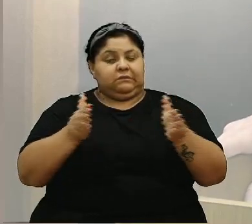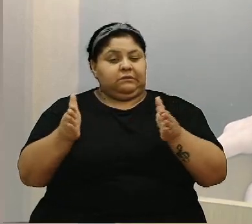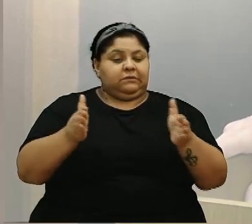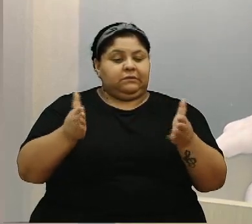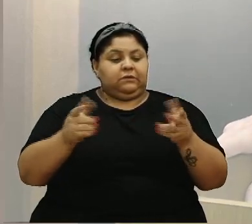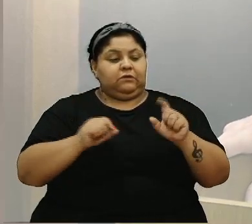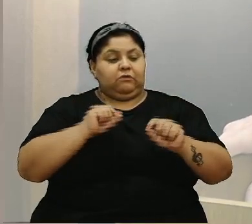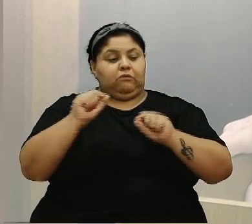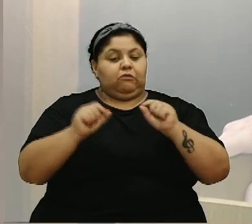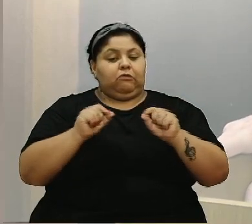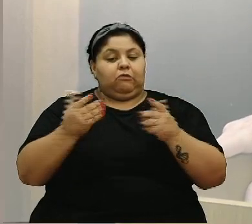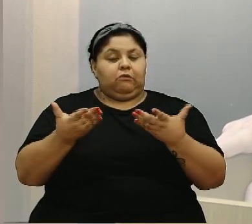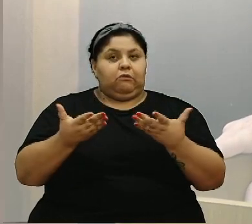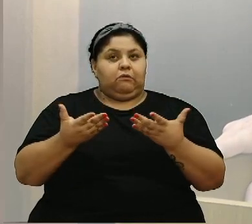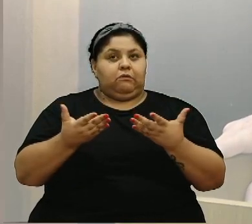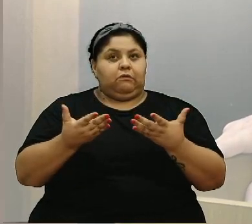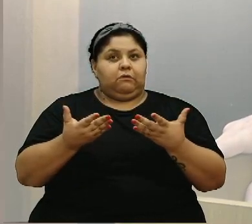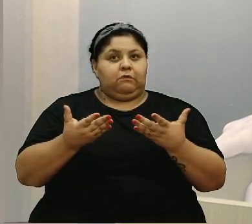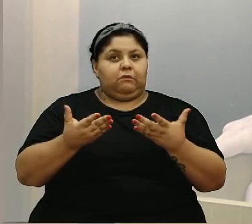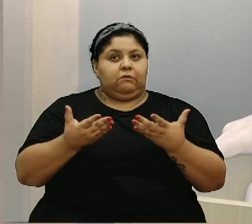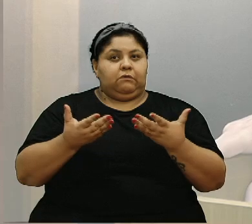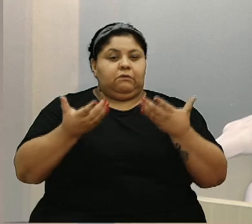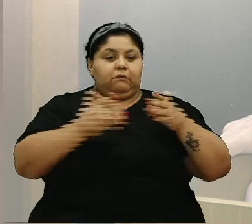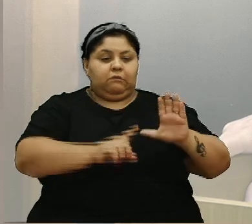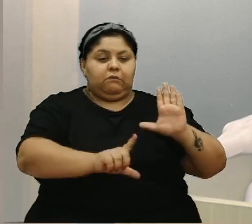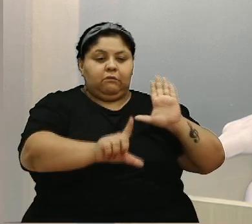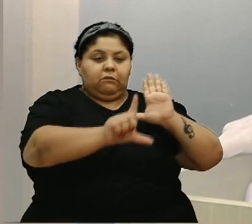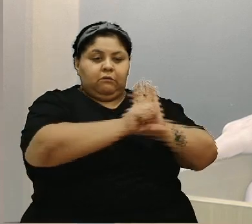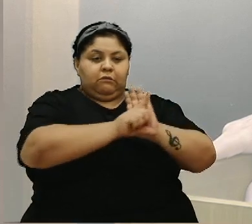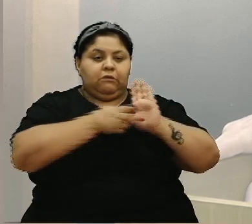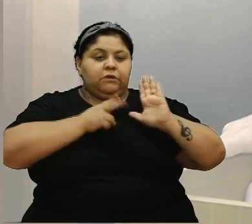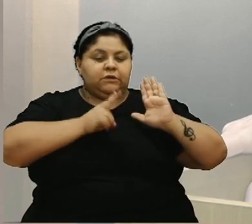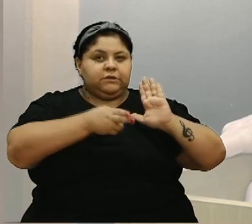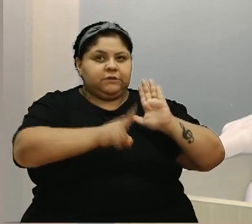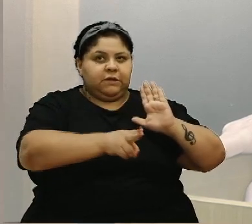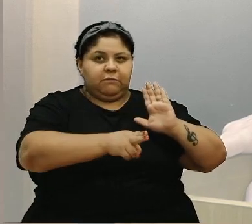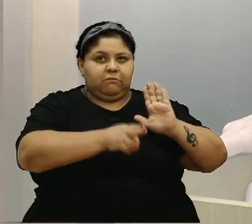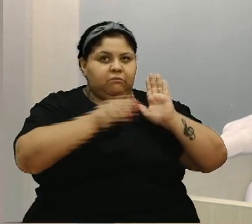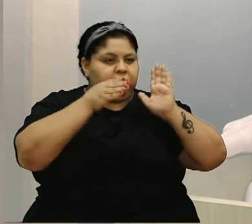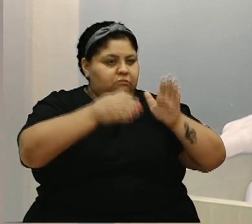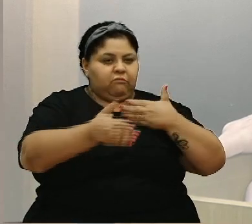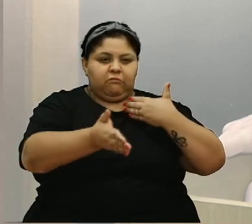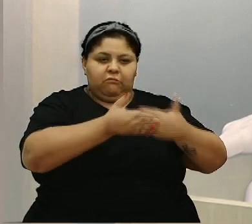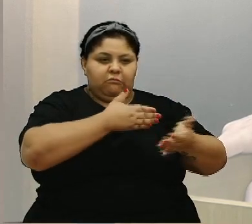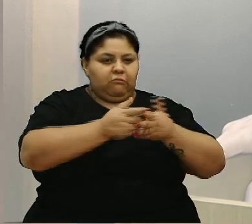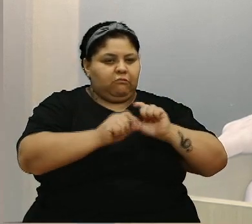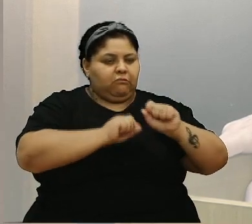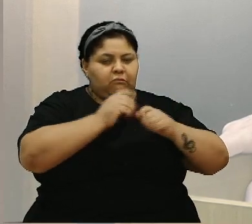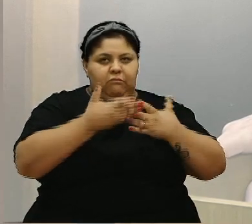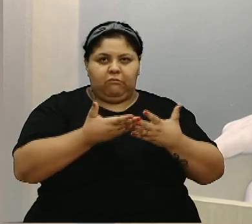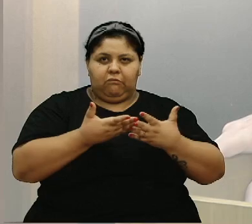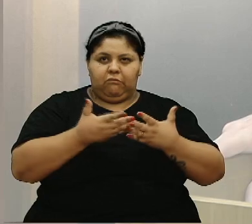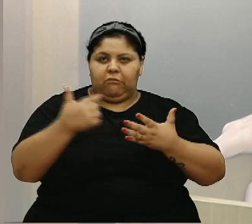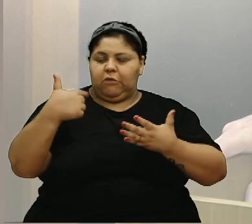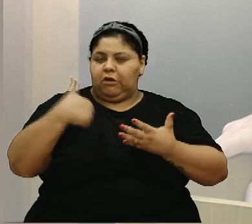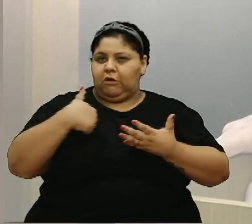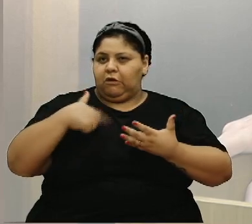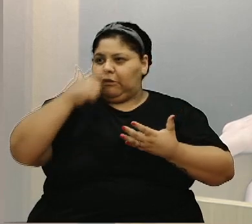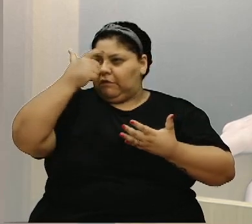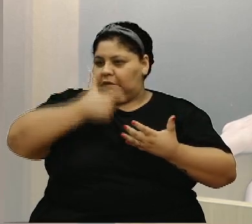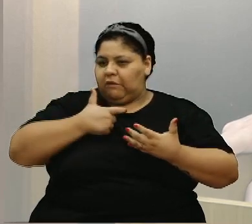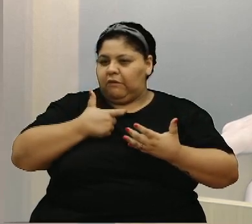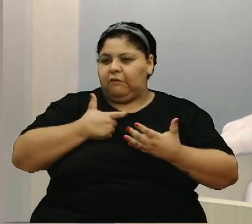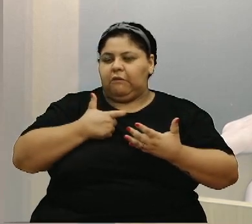O que é contra a lei, vou sempre bater, não me importa de onde venha, o que é coisas que eu acho que